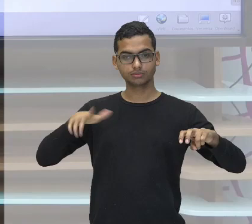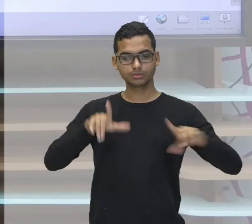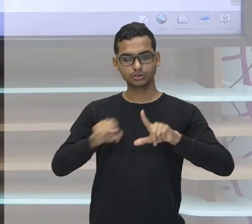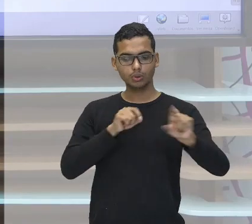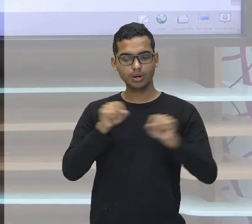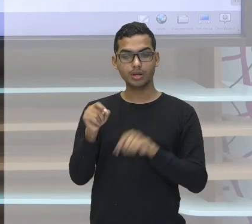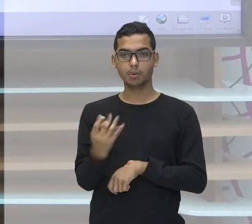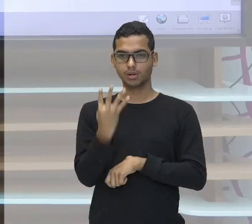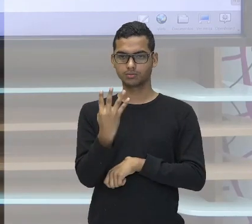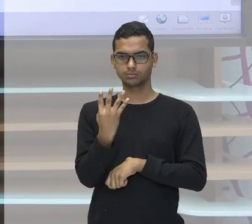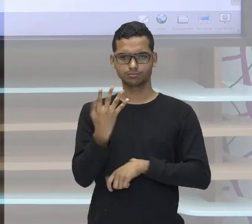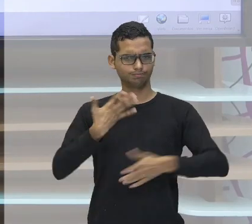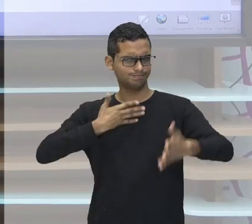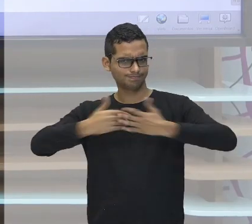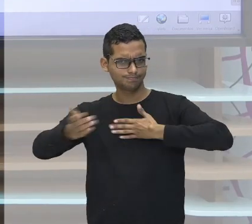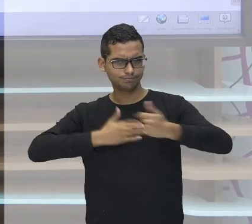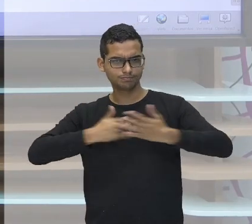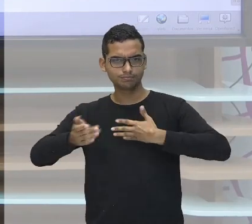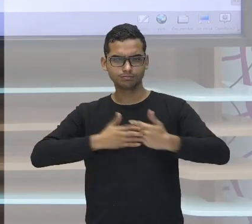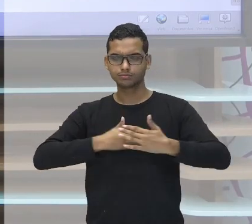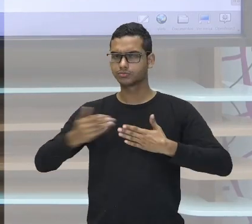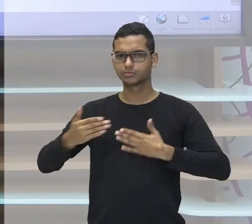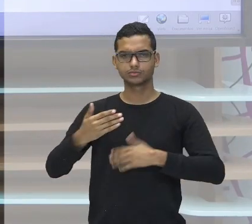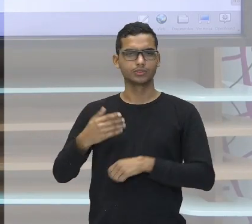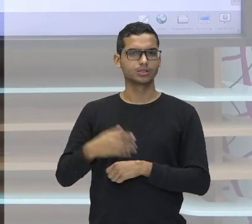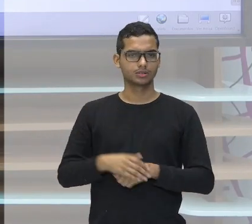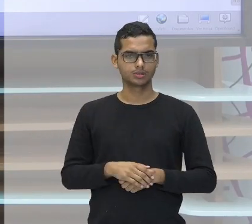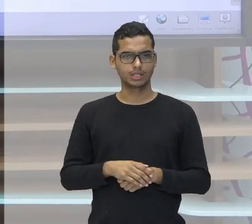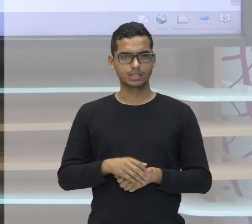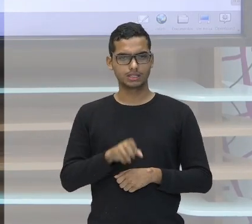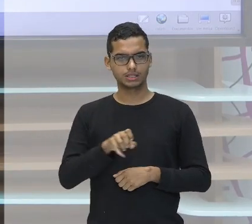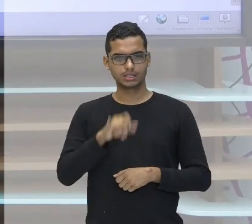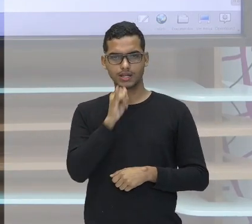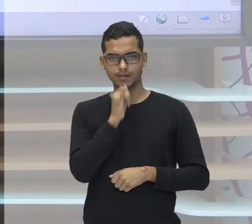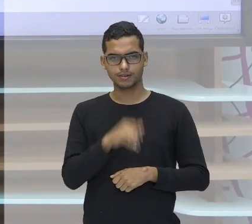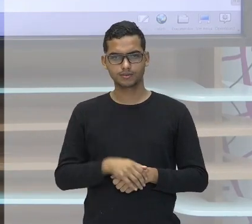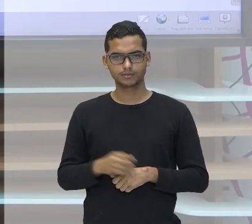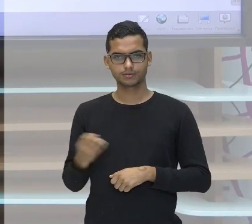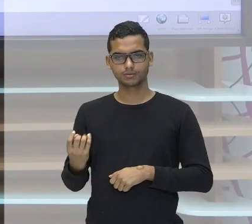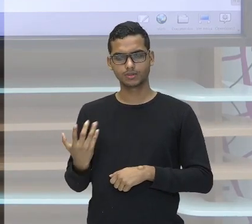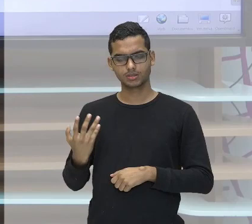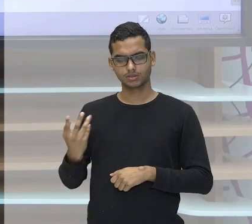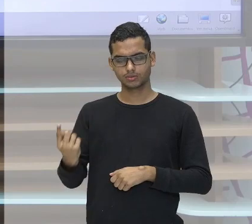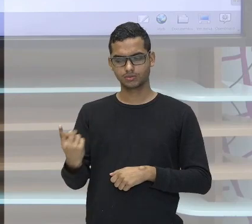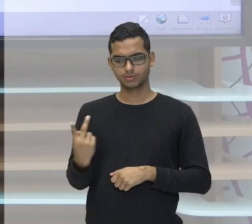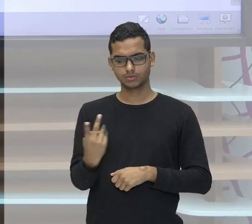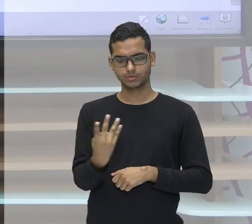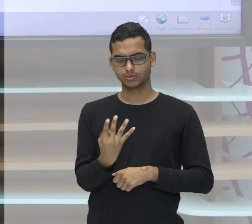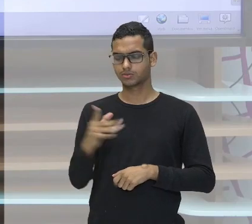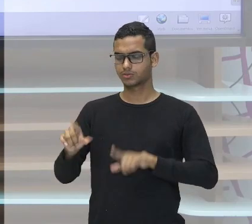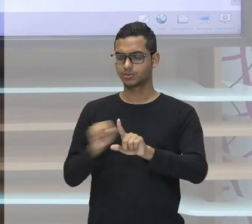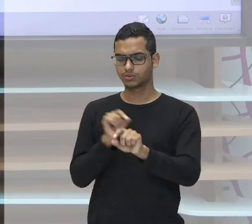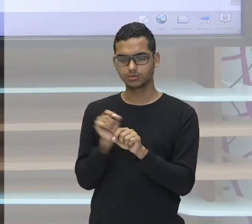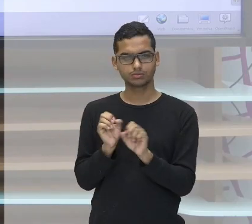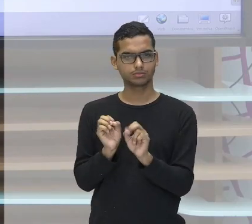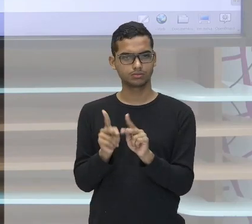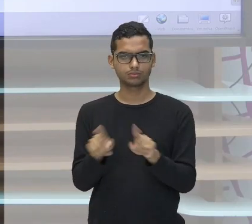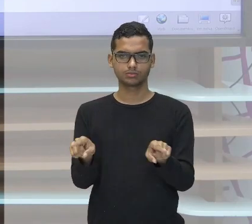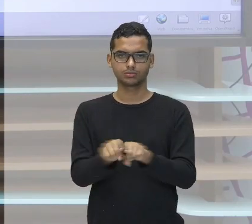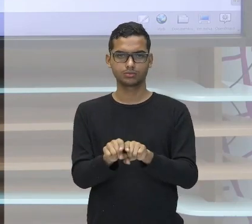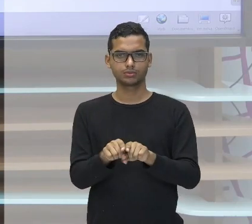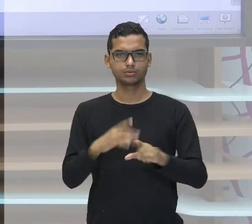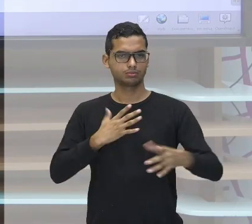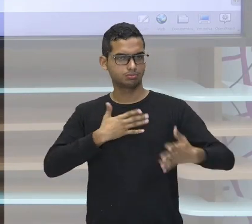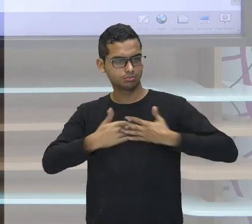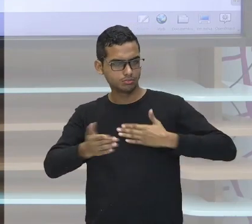que a gente vai escolher, porque dentre as 7 cadeiras, se a gente escolher as 4 primeiras, por exemplo, não interessa para a gente se a